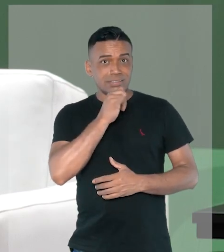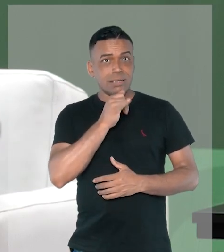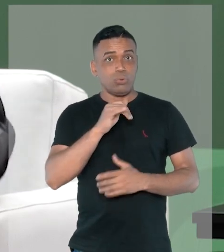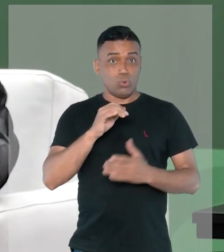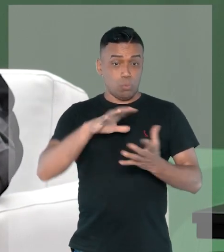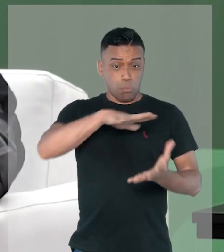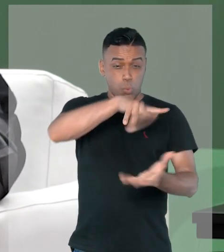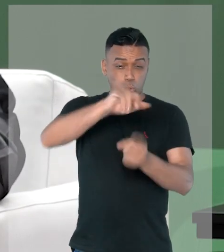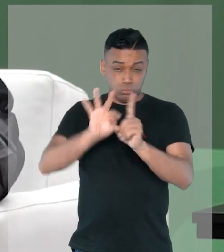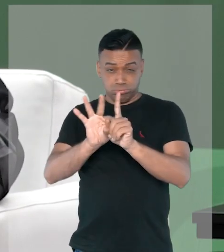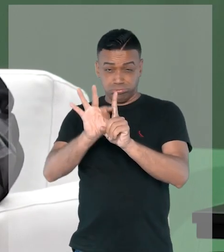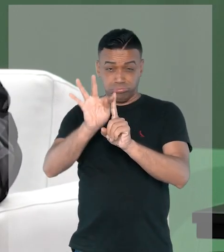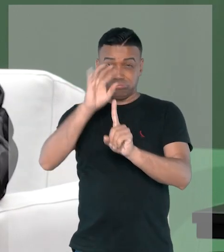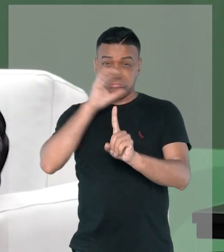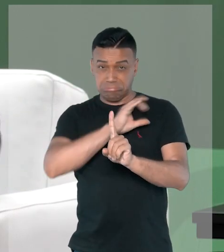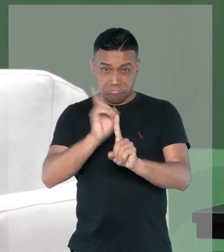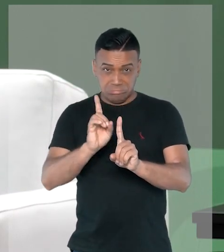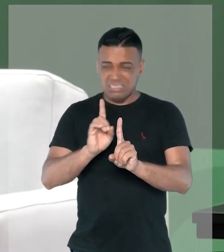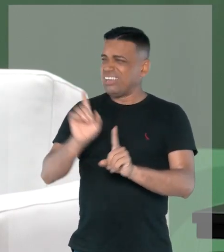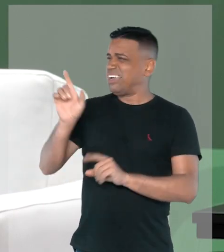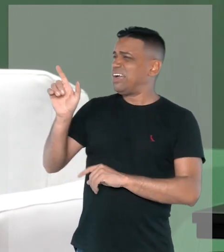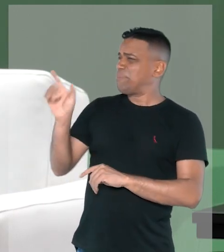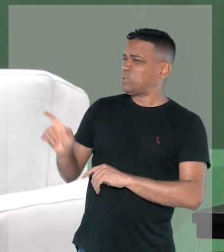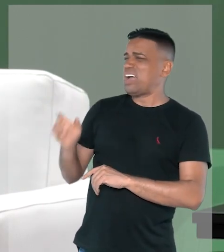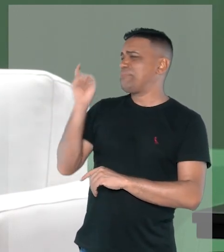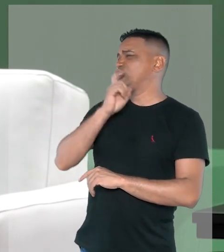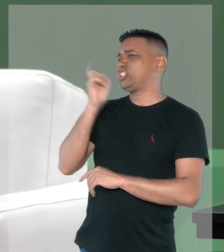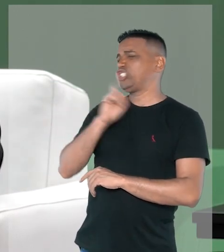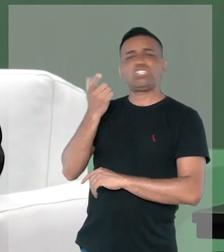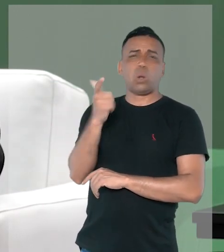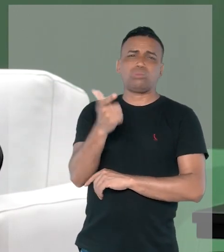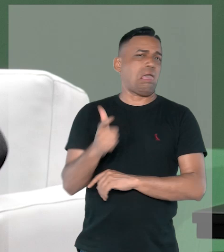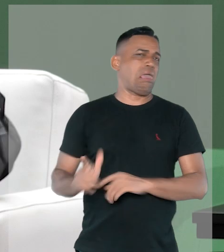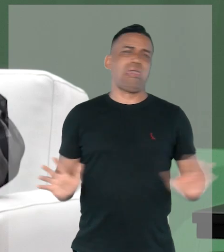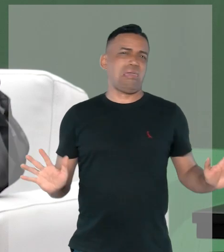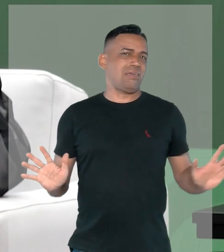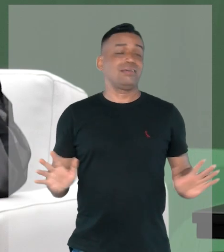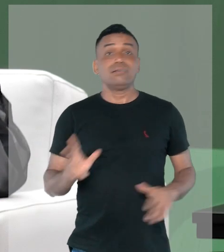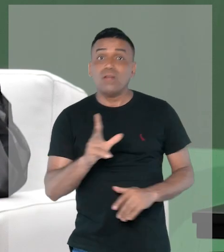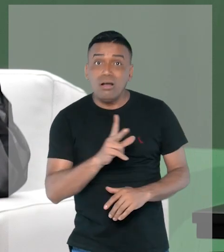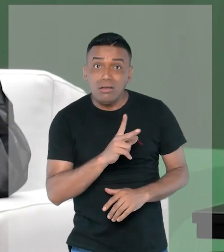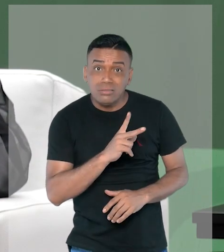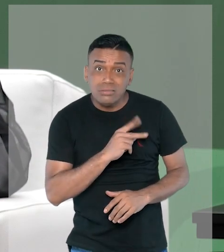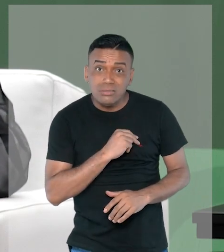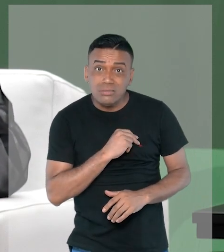aquecimento global, você vai falar com alguém, a pessoa diz, não tem, é mentira, não tem aquecimento global. Então, assim, nossa, essa forma